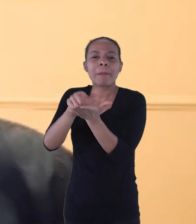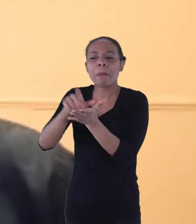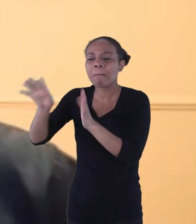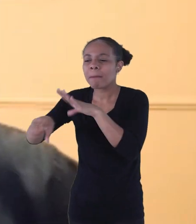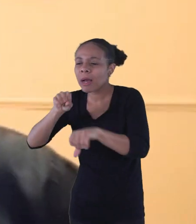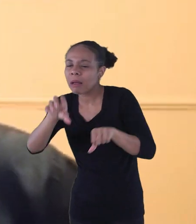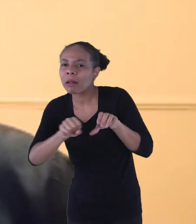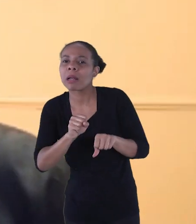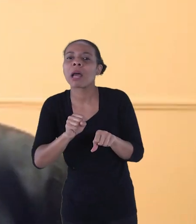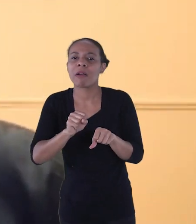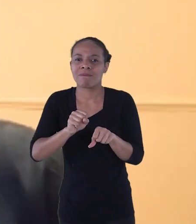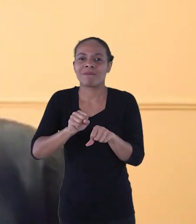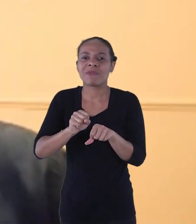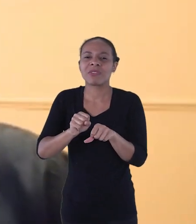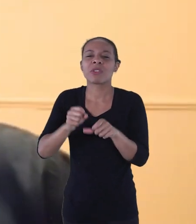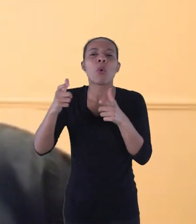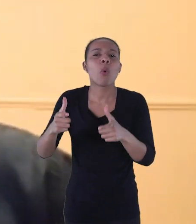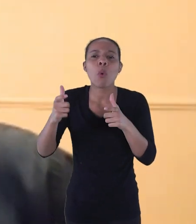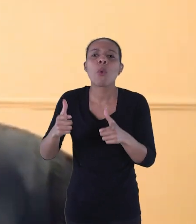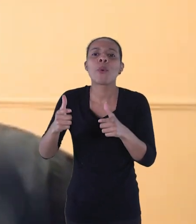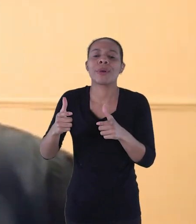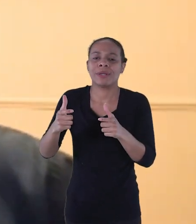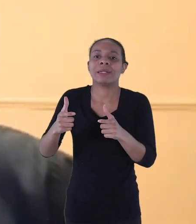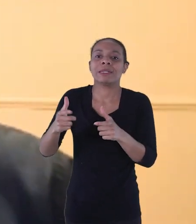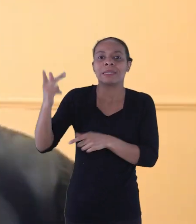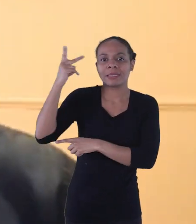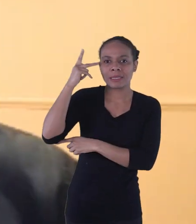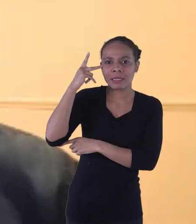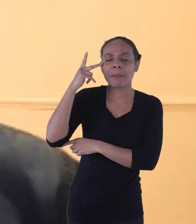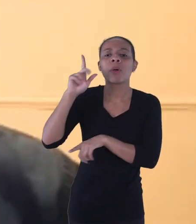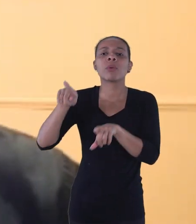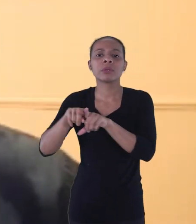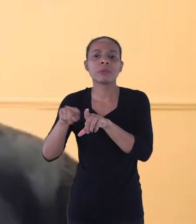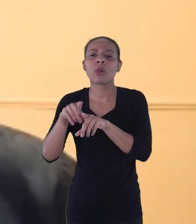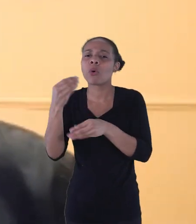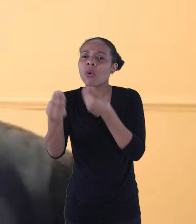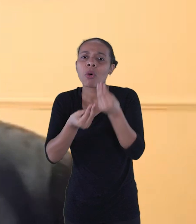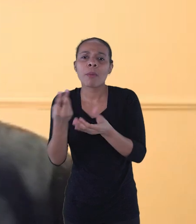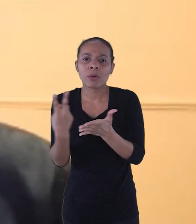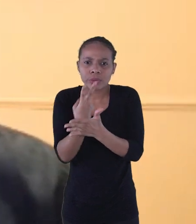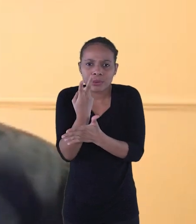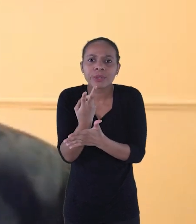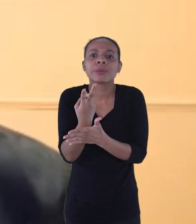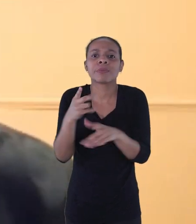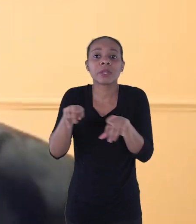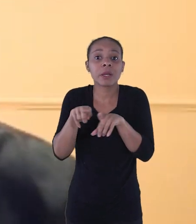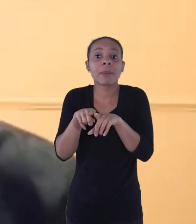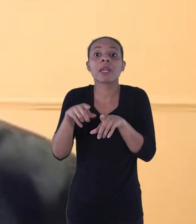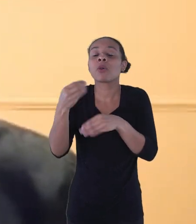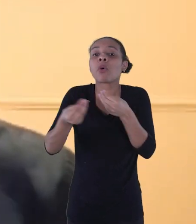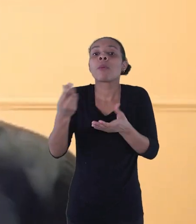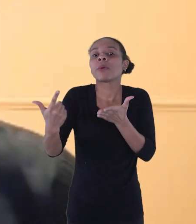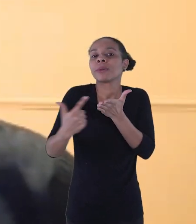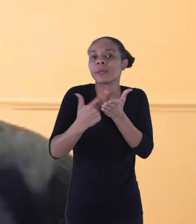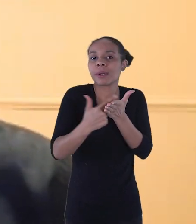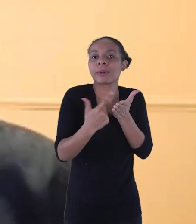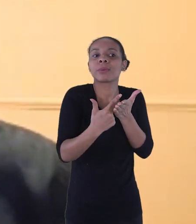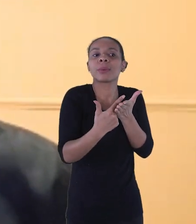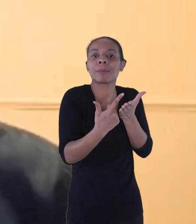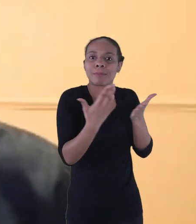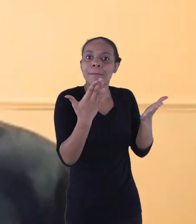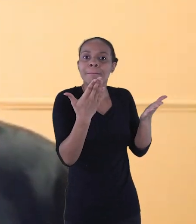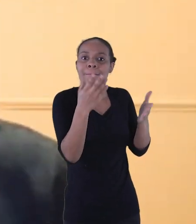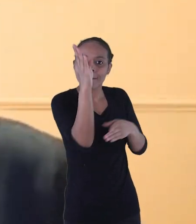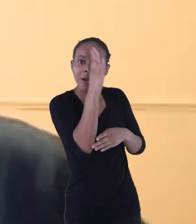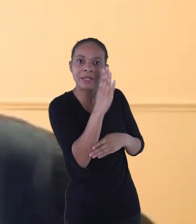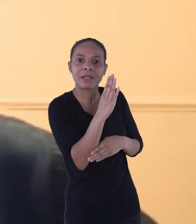40 países, né, deixando na época nomes importantes para trás, da literatura brasileira, como Jorge Amado. Então,